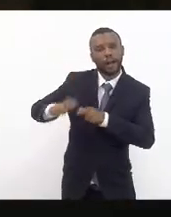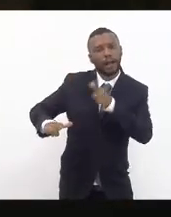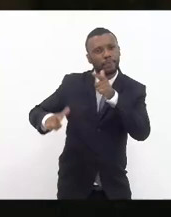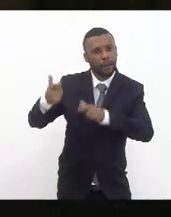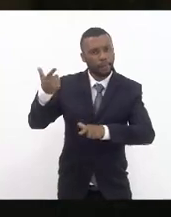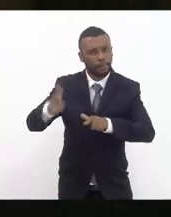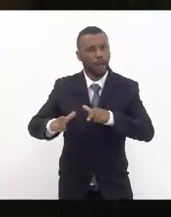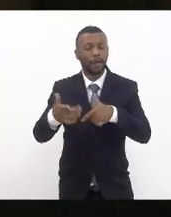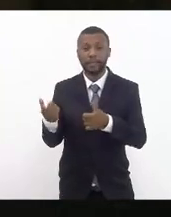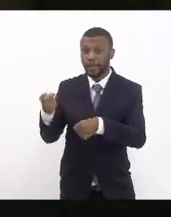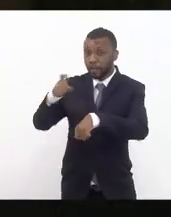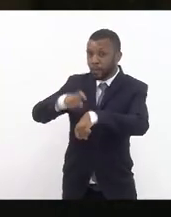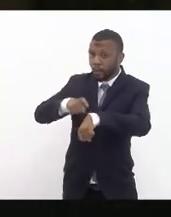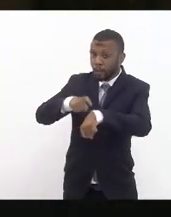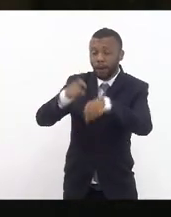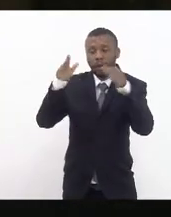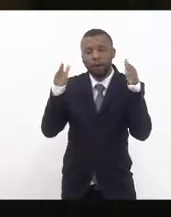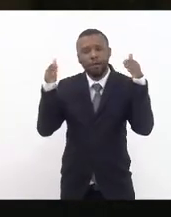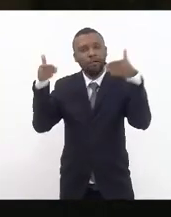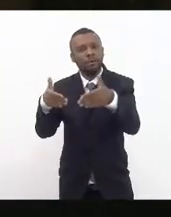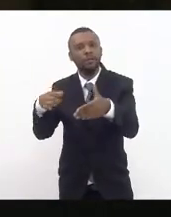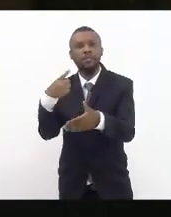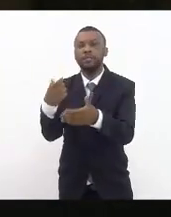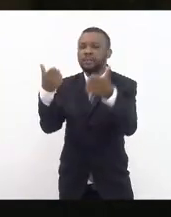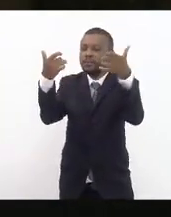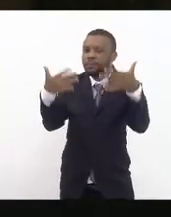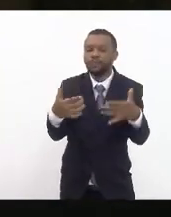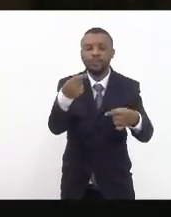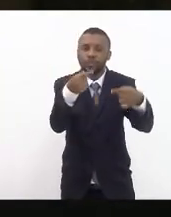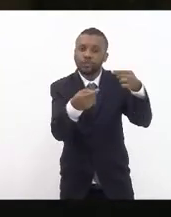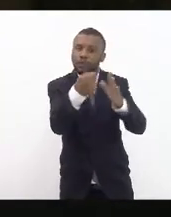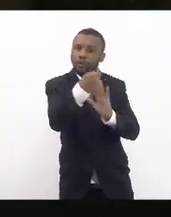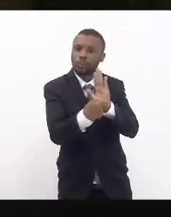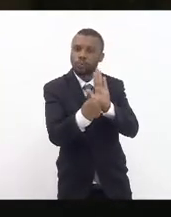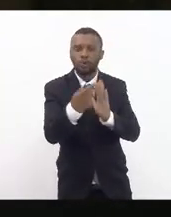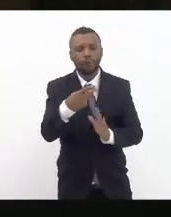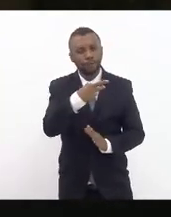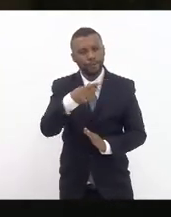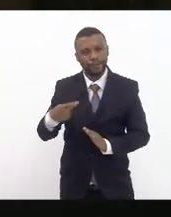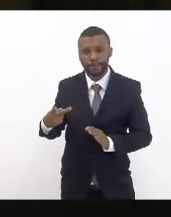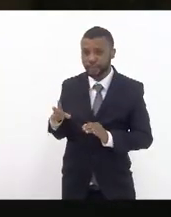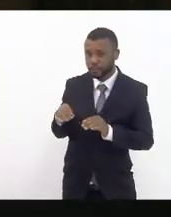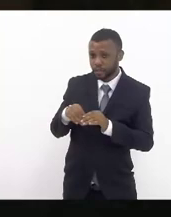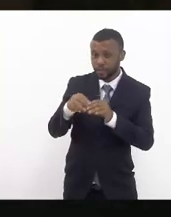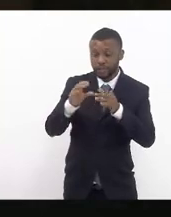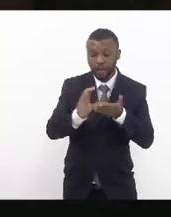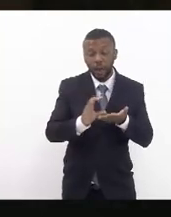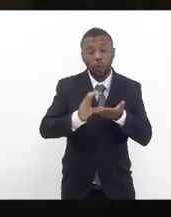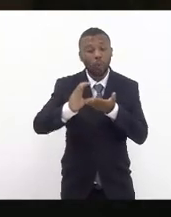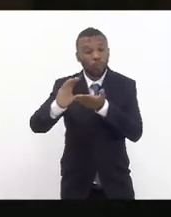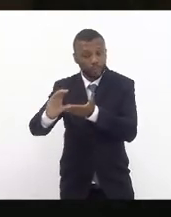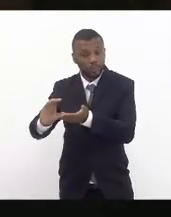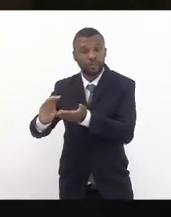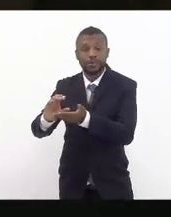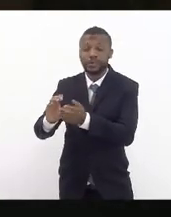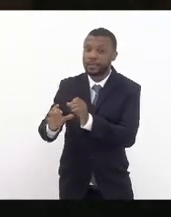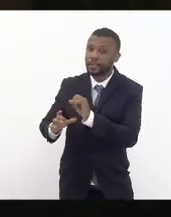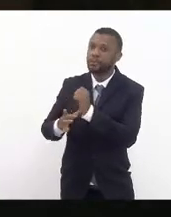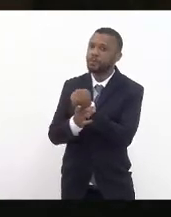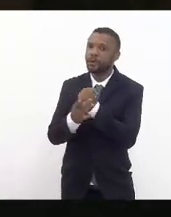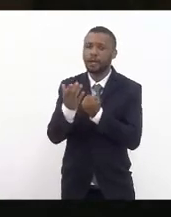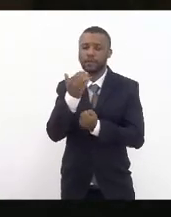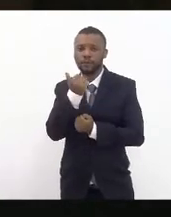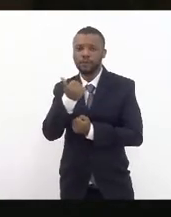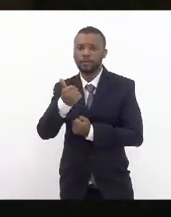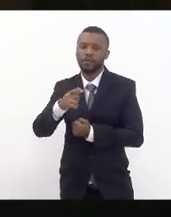momento específico, e que nós estamos tratando dessa matéria, eu fui presidente da Comissão de Segurança Alimentar, tivemos a oportunidade de discutir isso